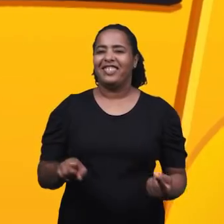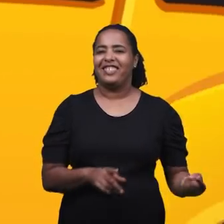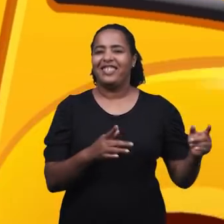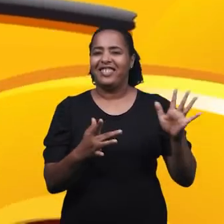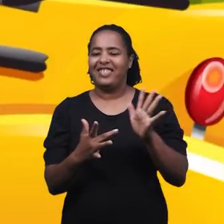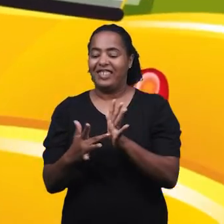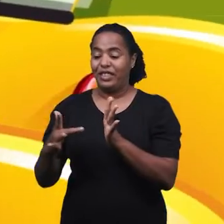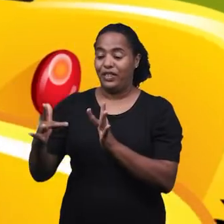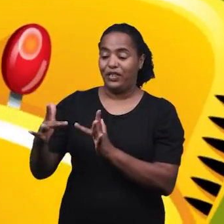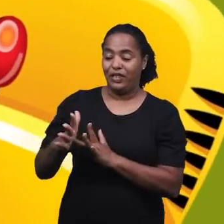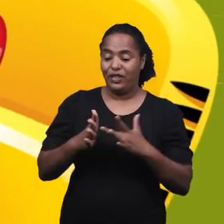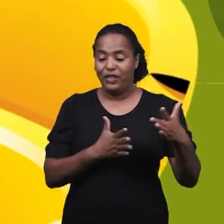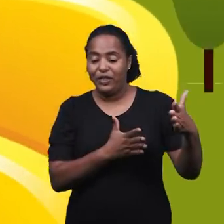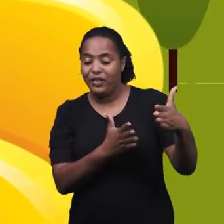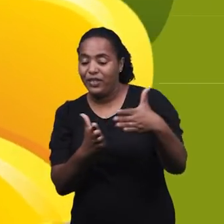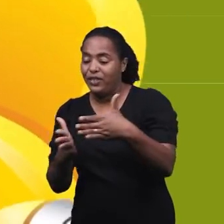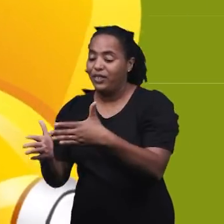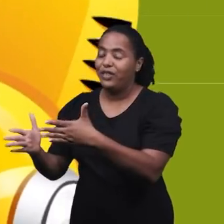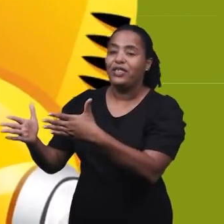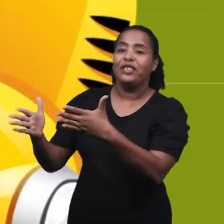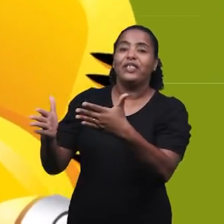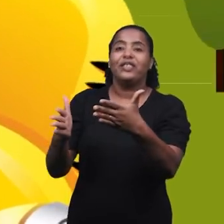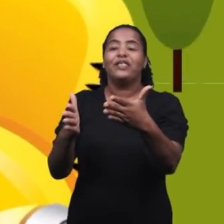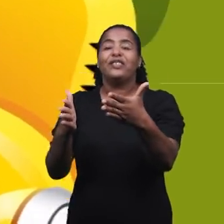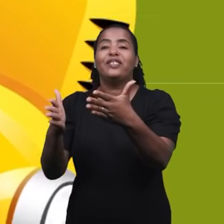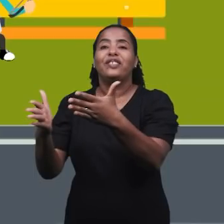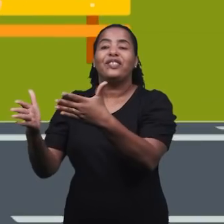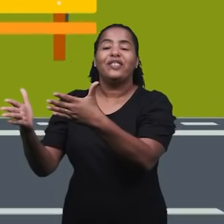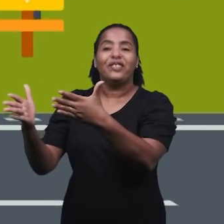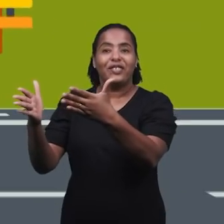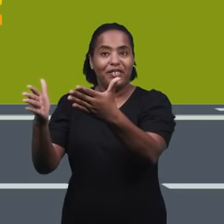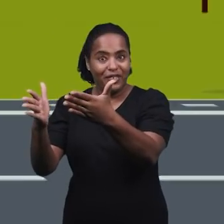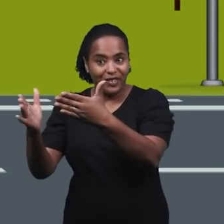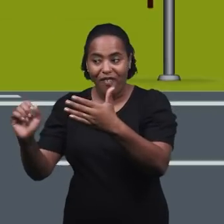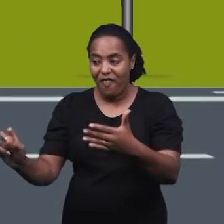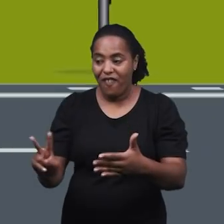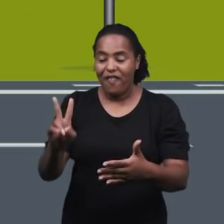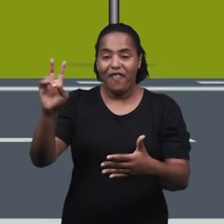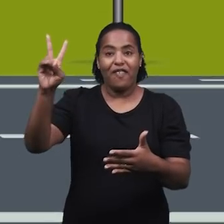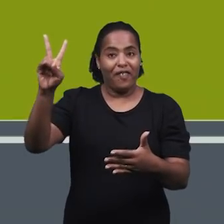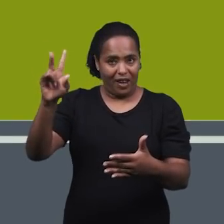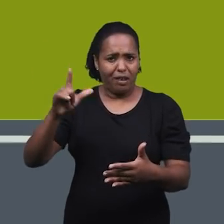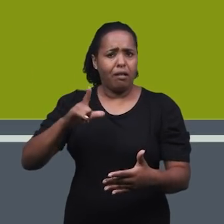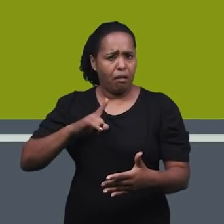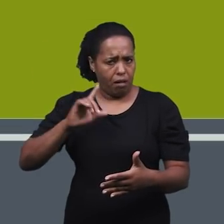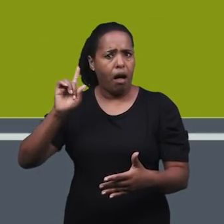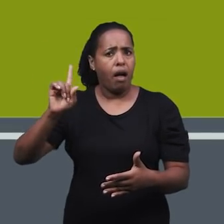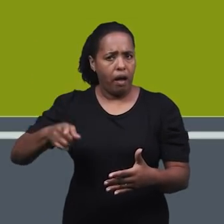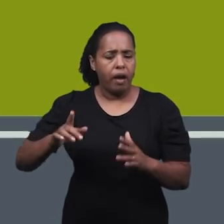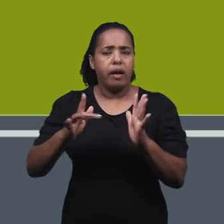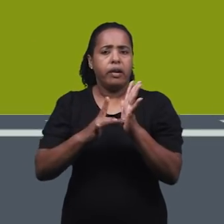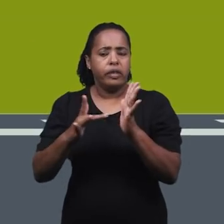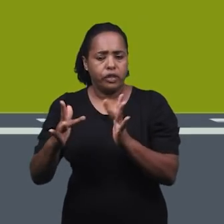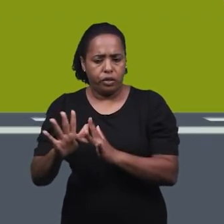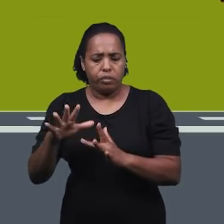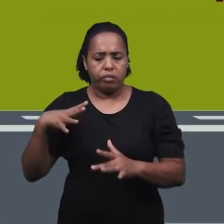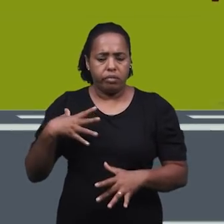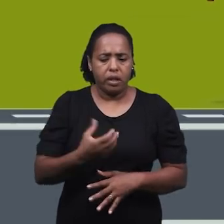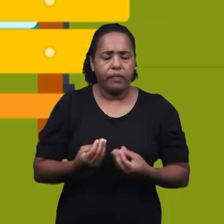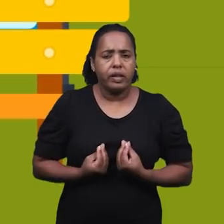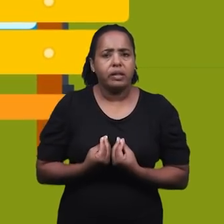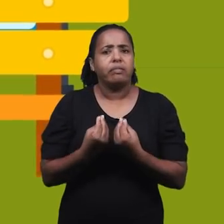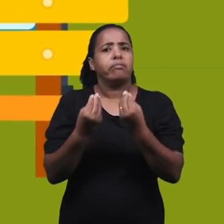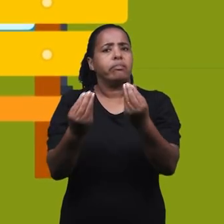Jesus Cristo é o caminho e o guia de valor. Ele salva todo aquele